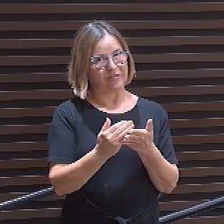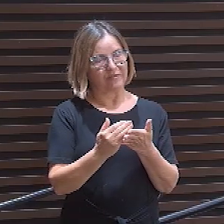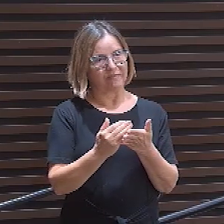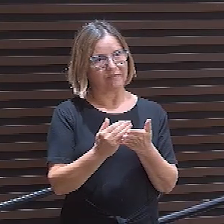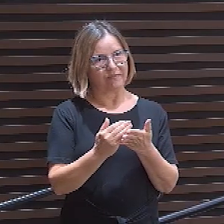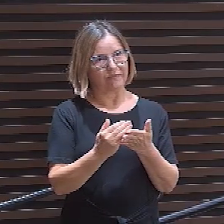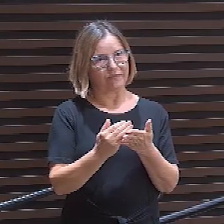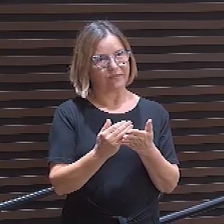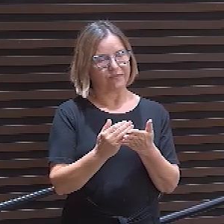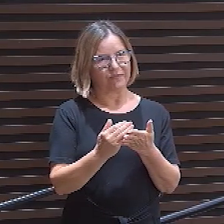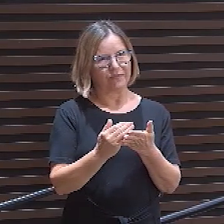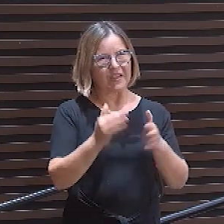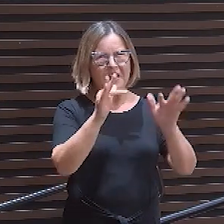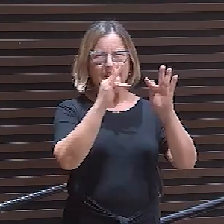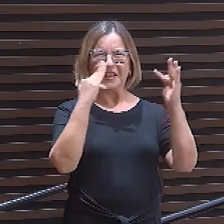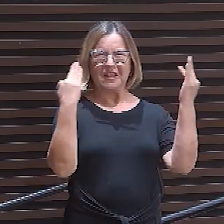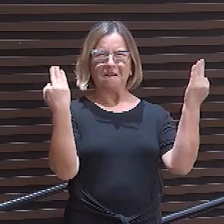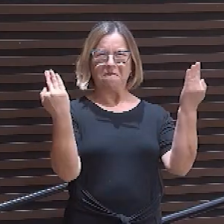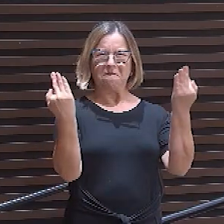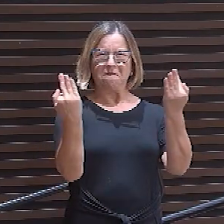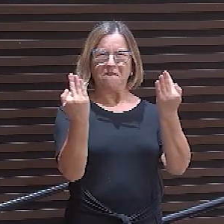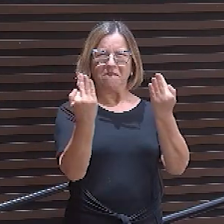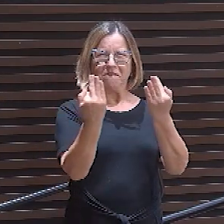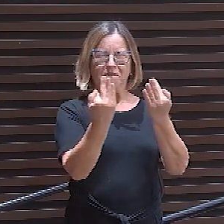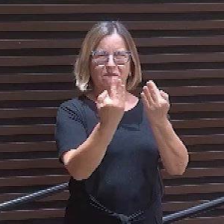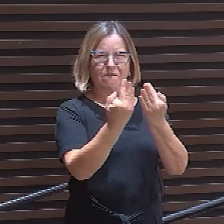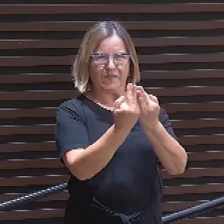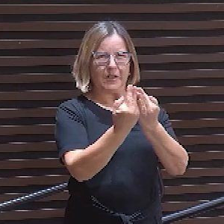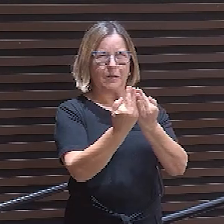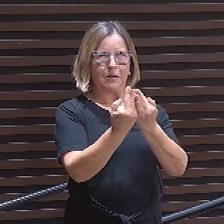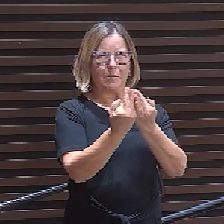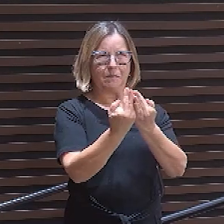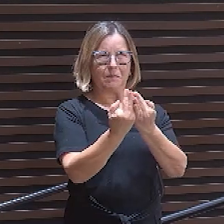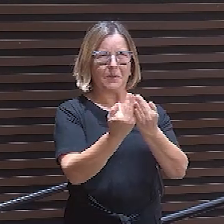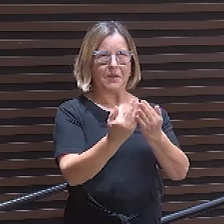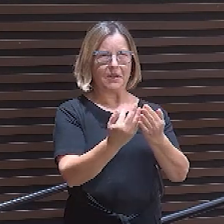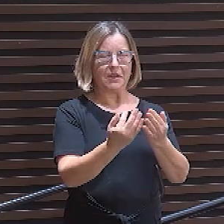da camada mais importante do Egito.